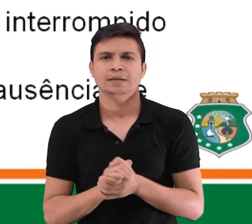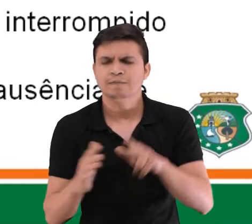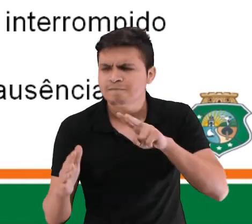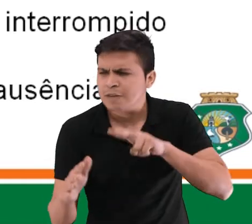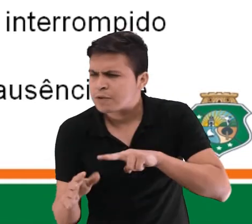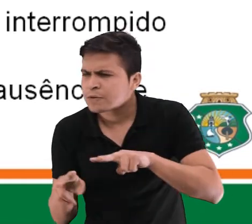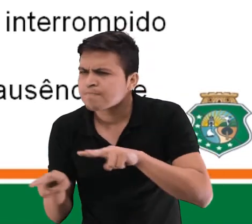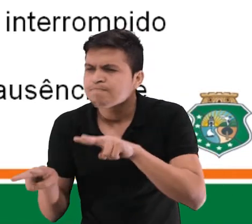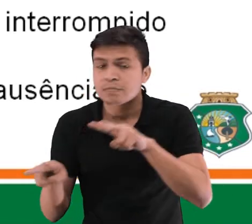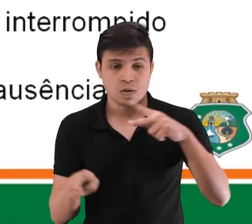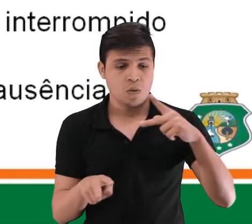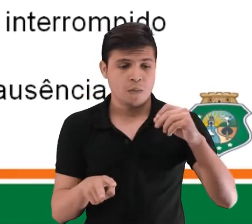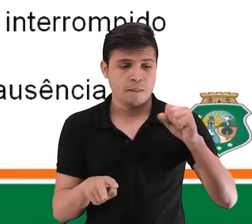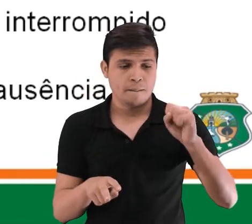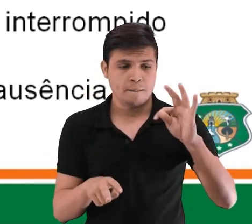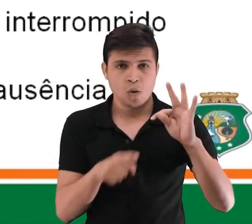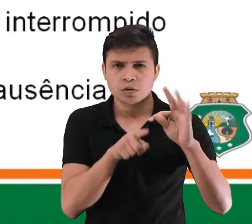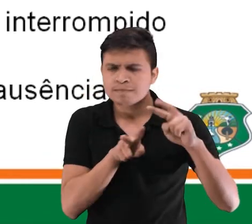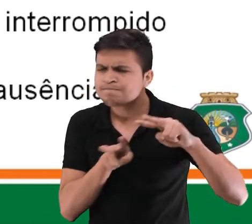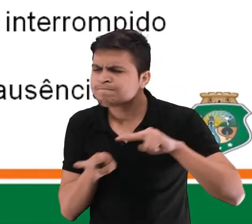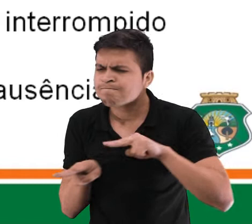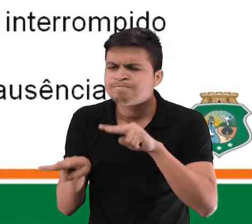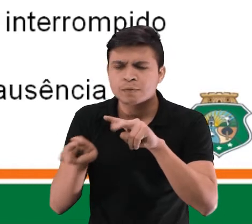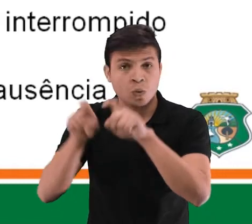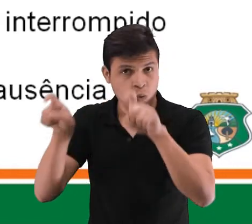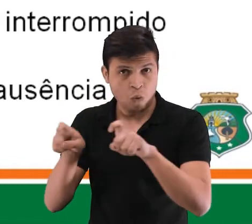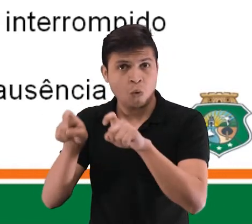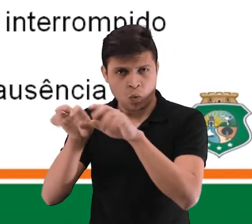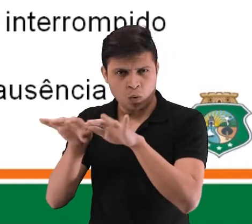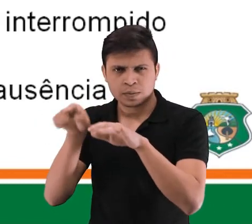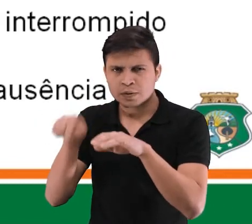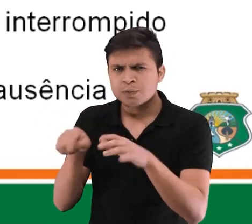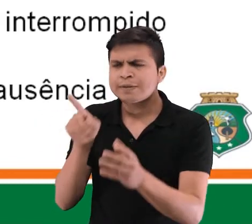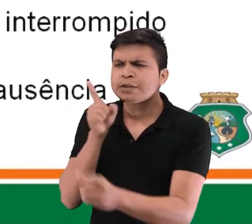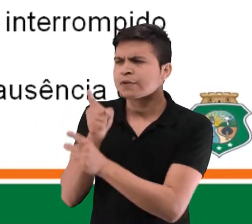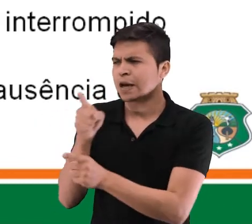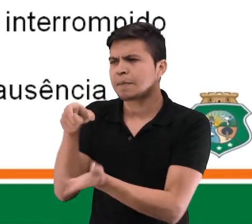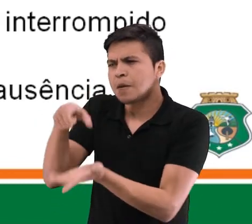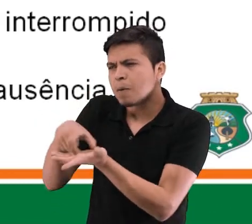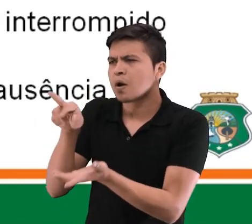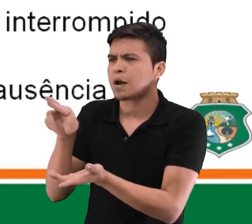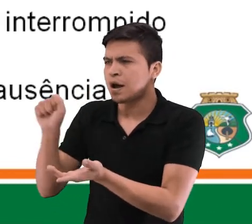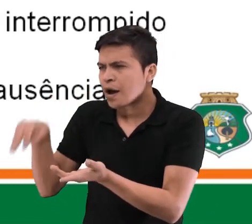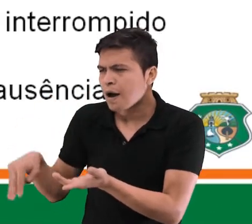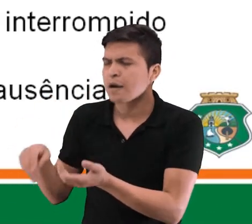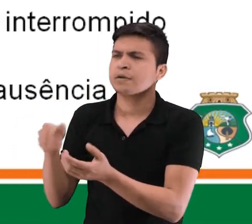em identificação no seu computador para identificar a memória RAM, placa-mãe,